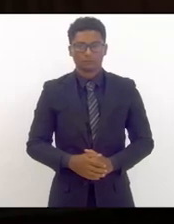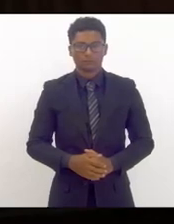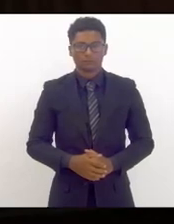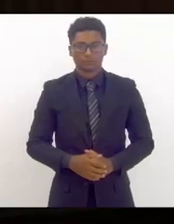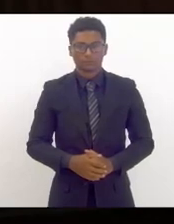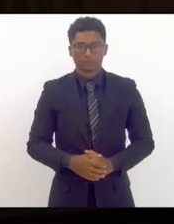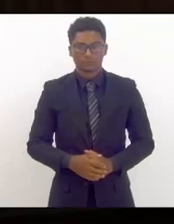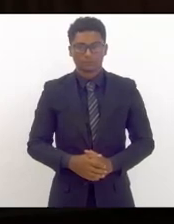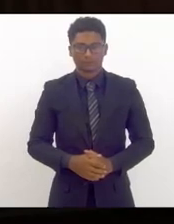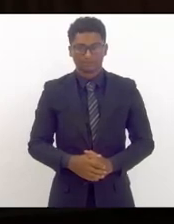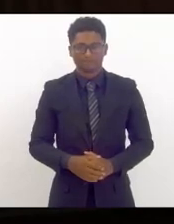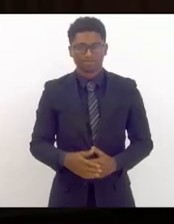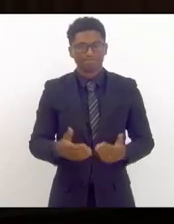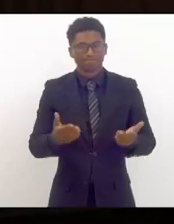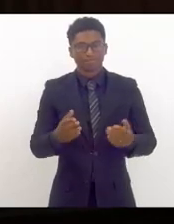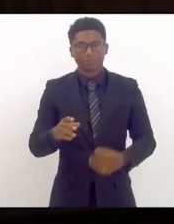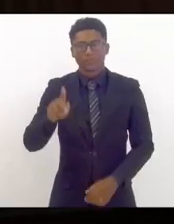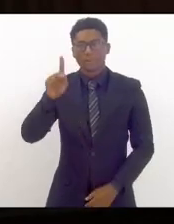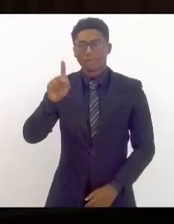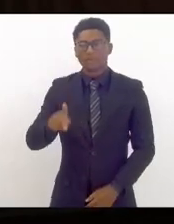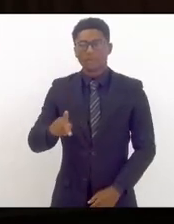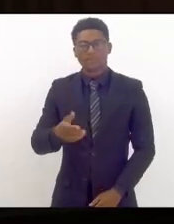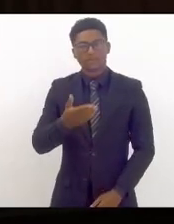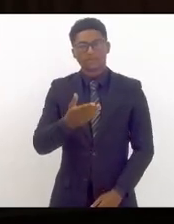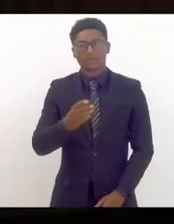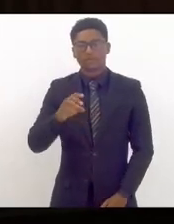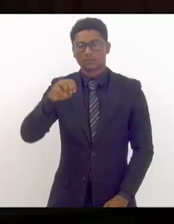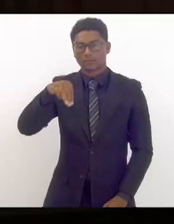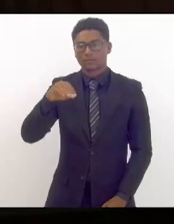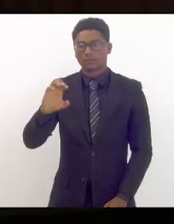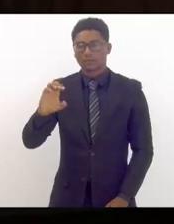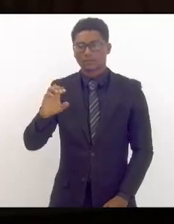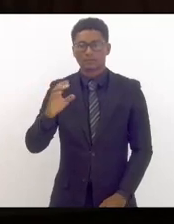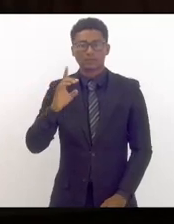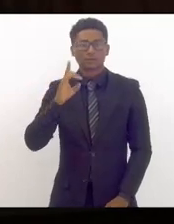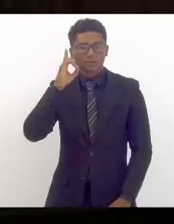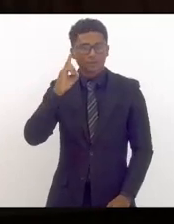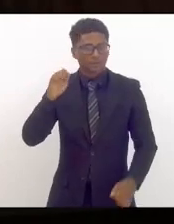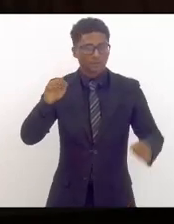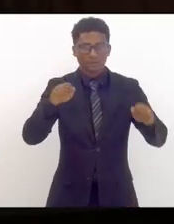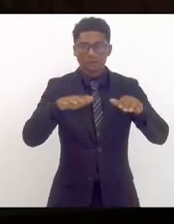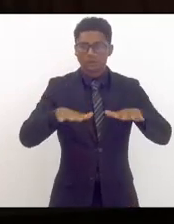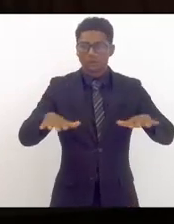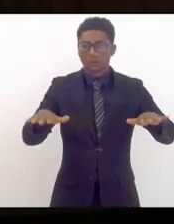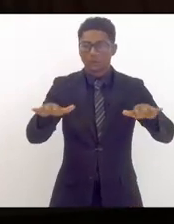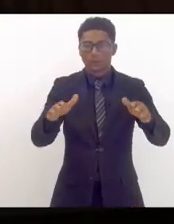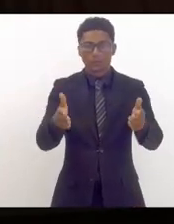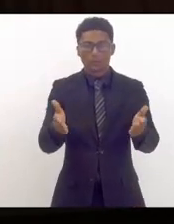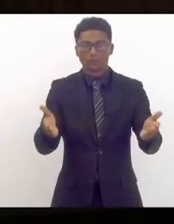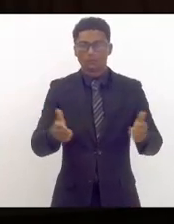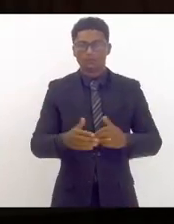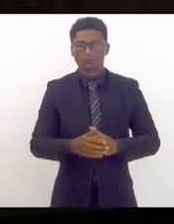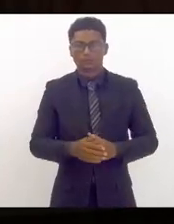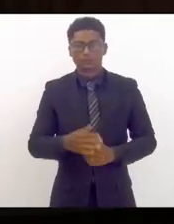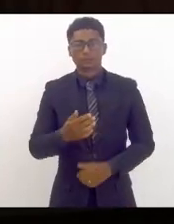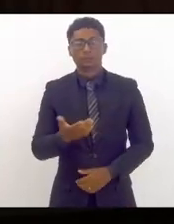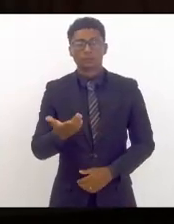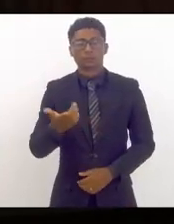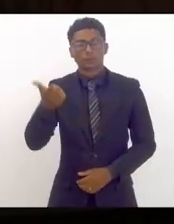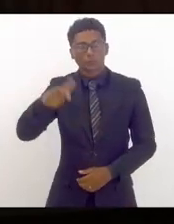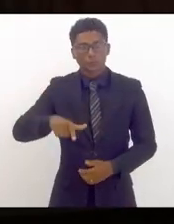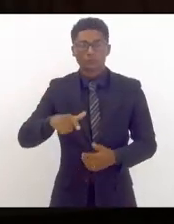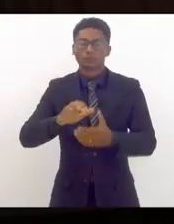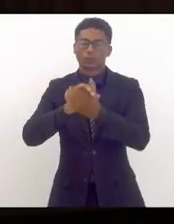Excelentíssimo senhor presidente dos trabalhos, Carlos Mink, senhoras e senhores deputados e deputadas. Mais uma vez, cumprimento também